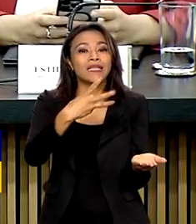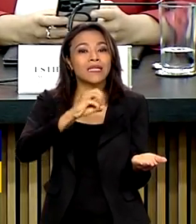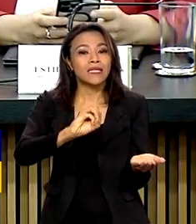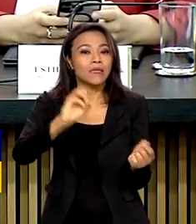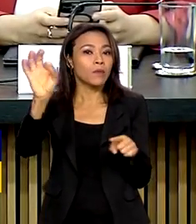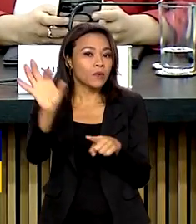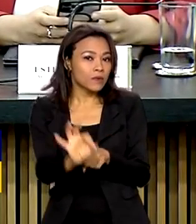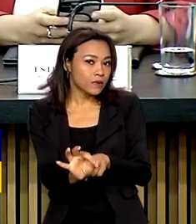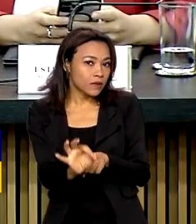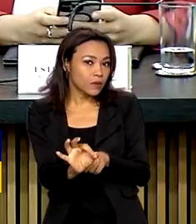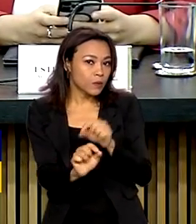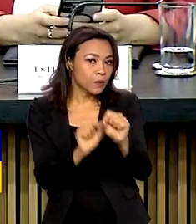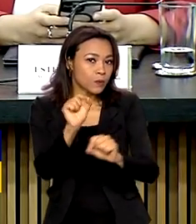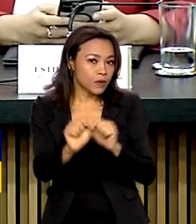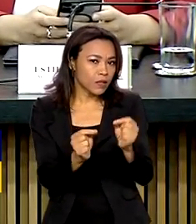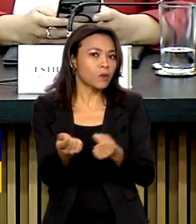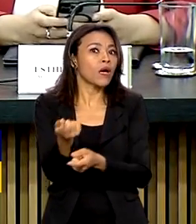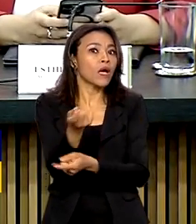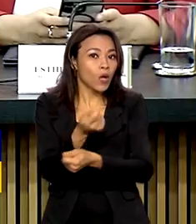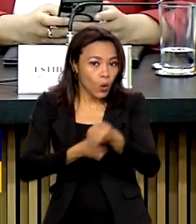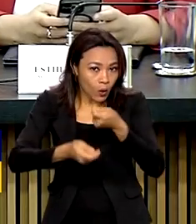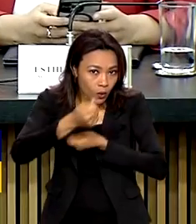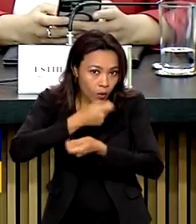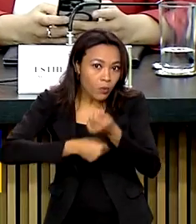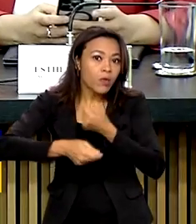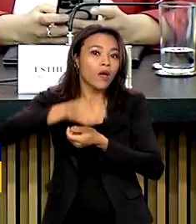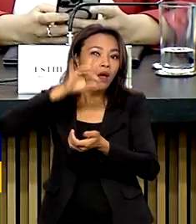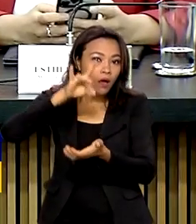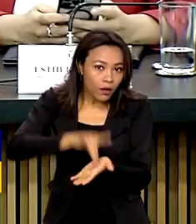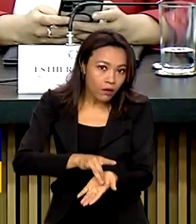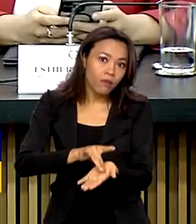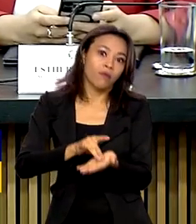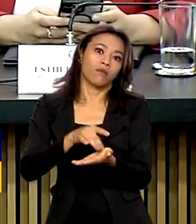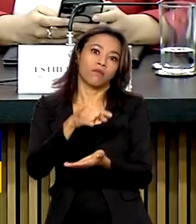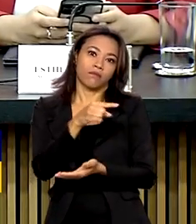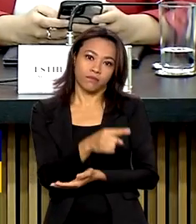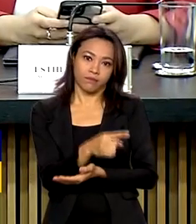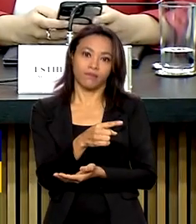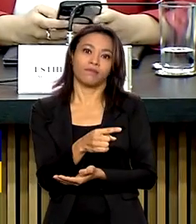da economia real e que fica